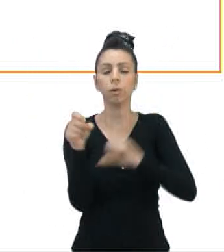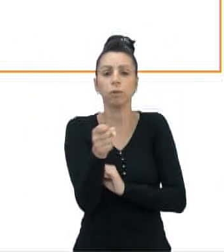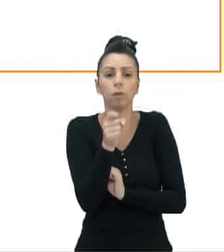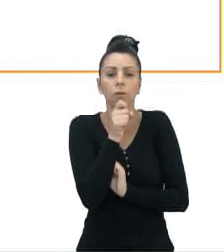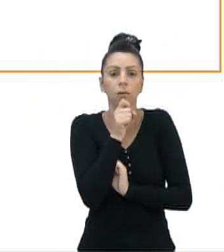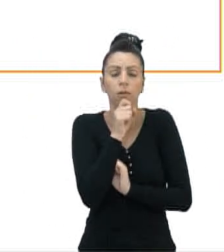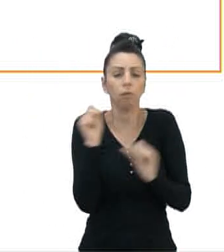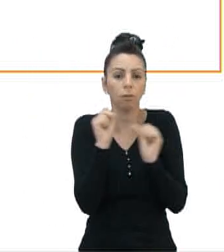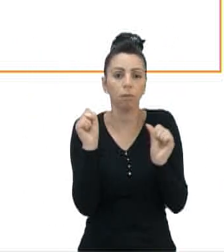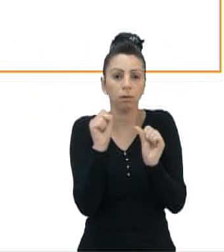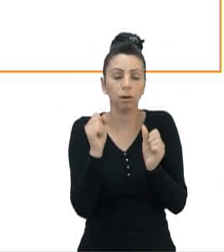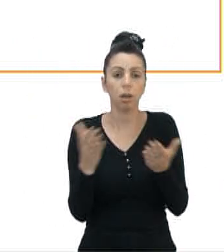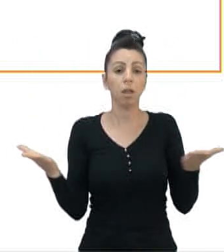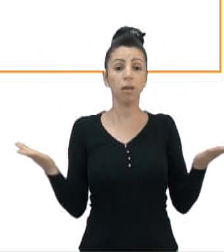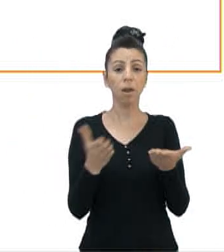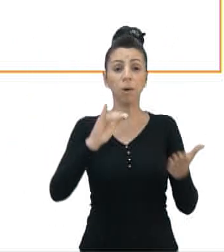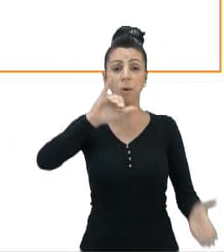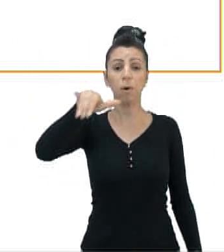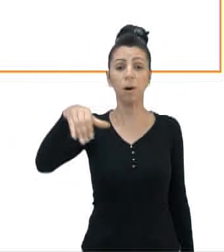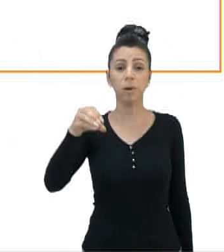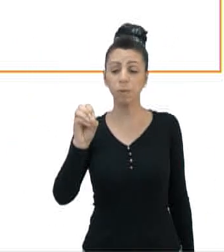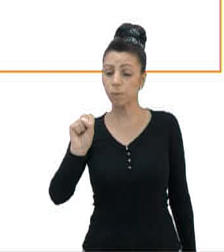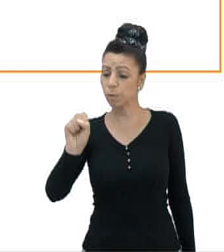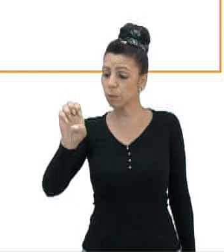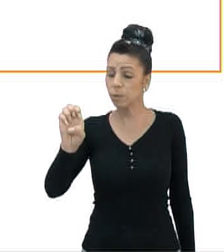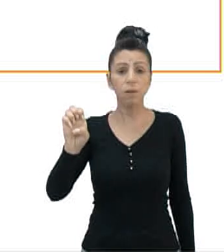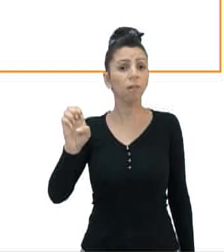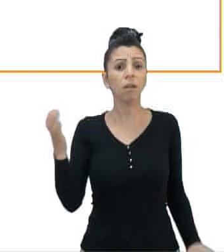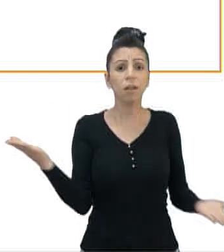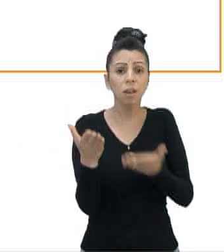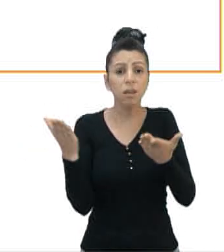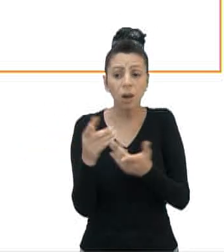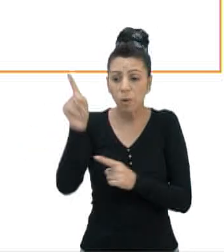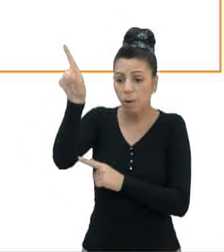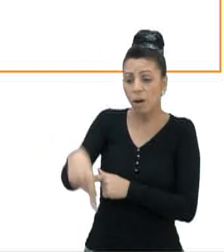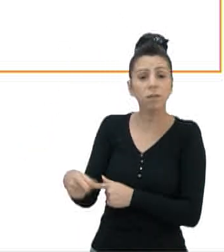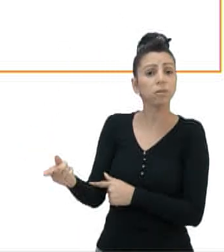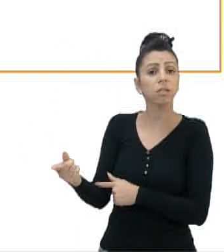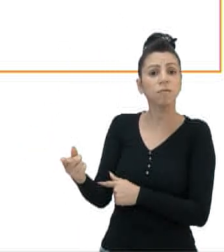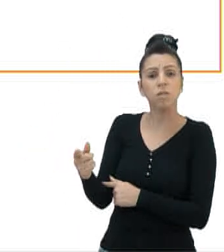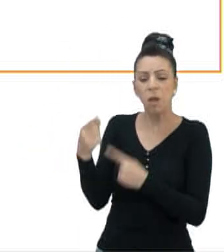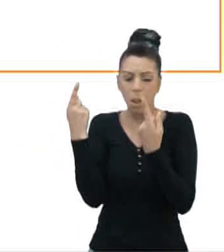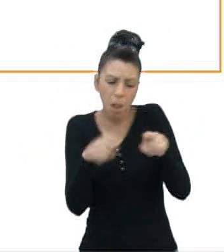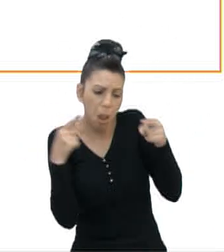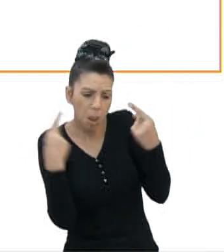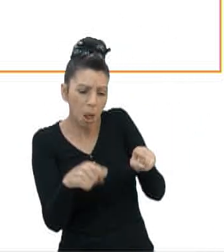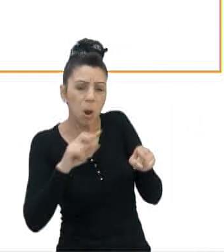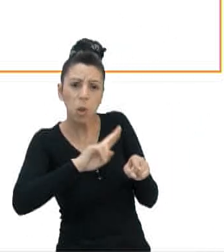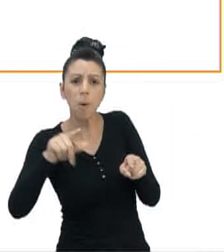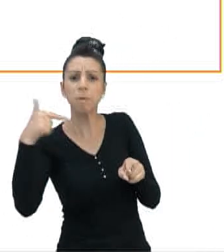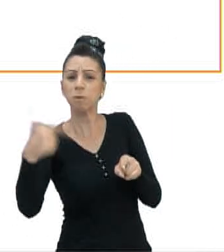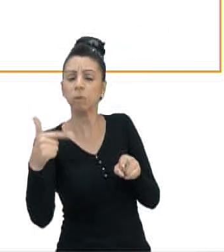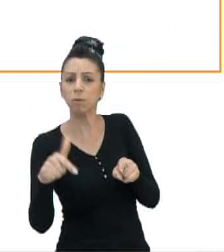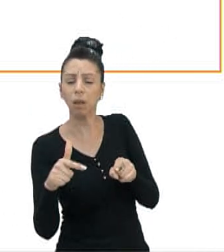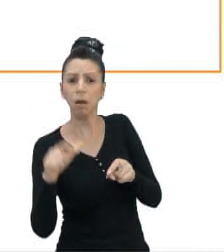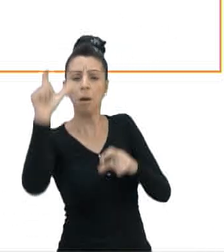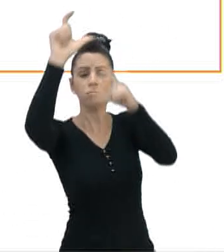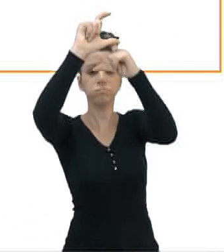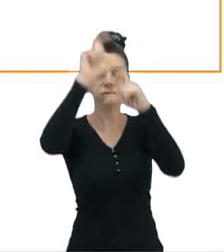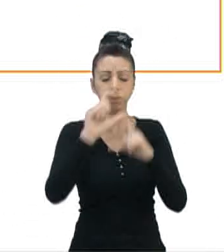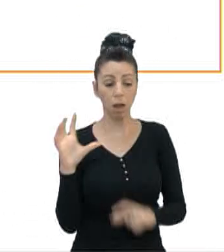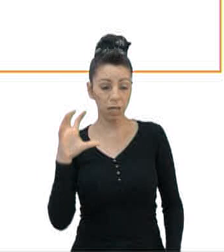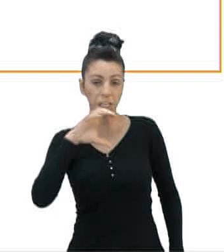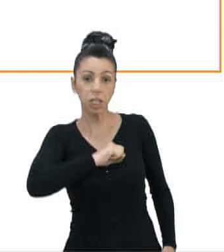agora, José? E agora você? Você que é sem nome, que zomba dos outros, você que faz versos, que ama, protesta.